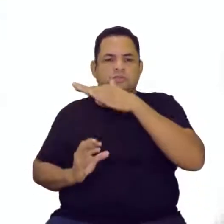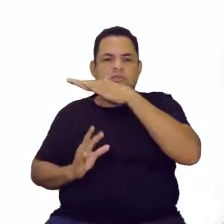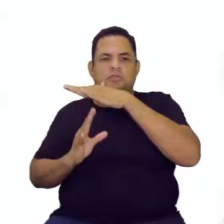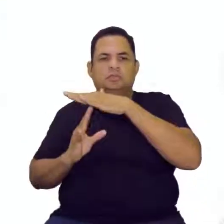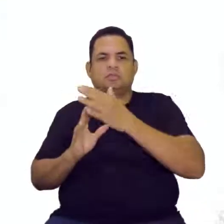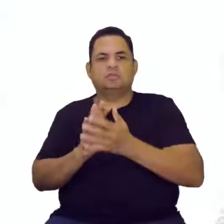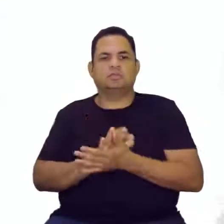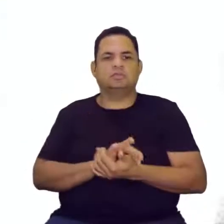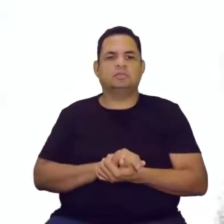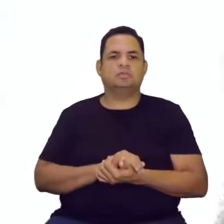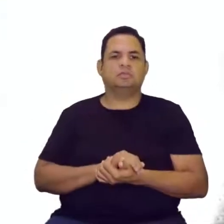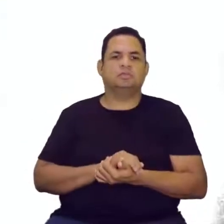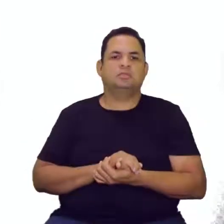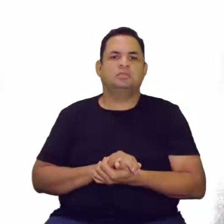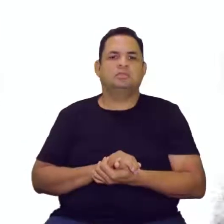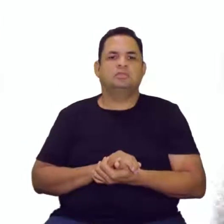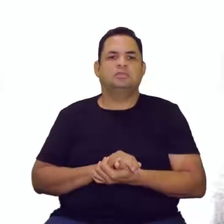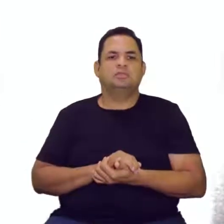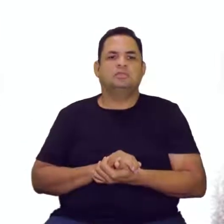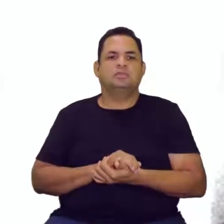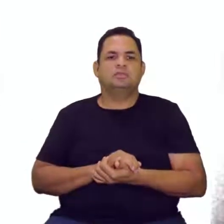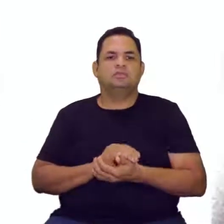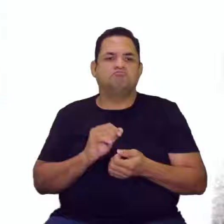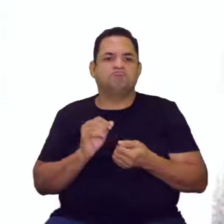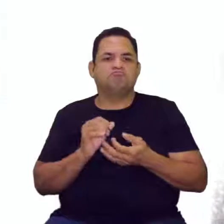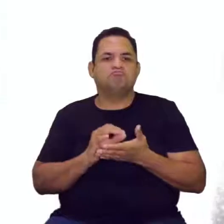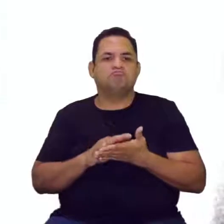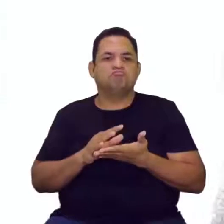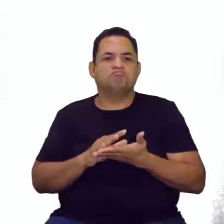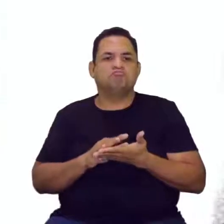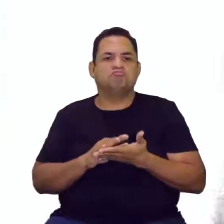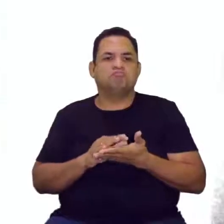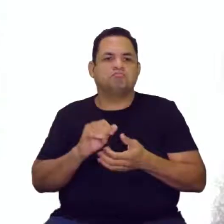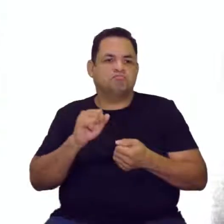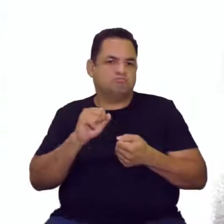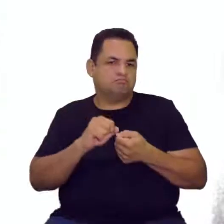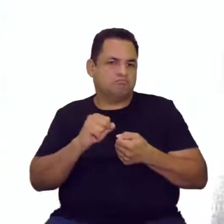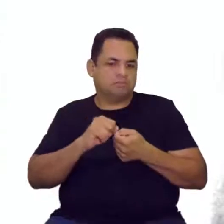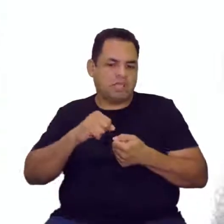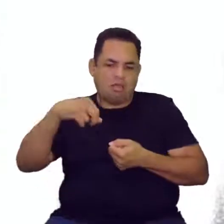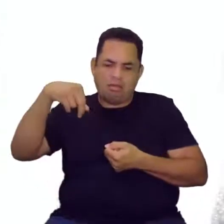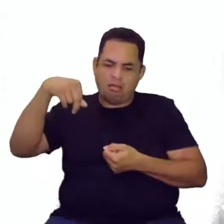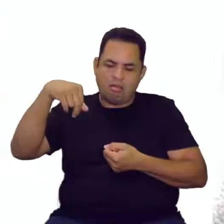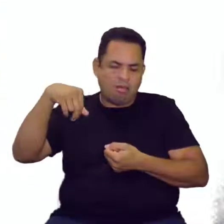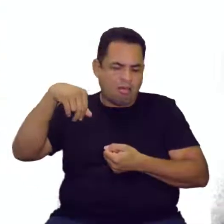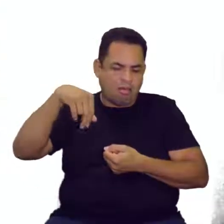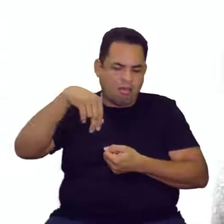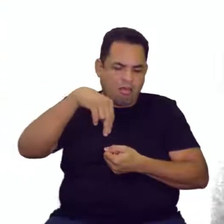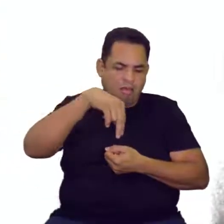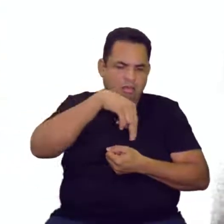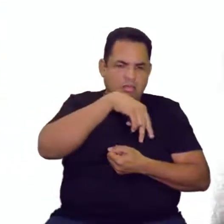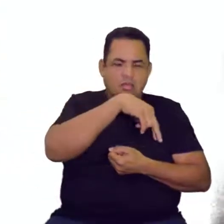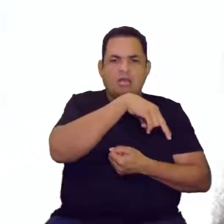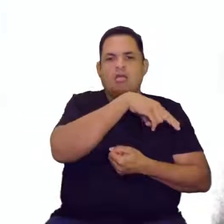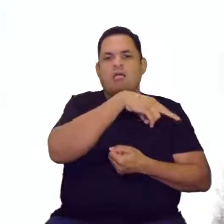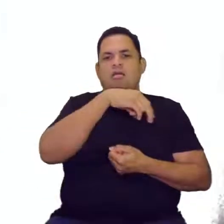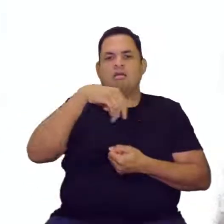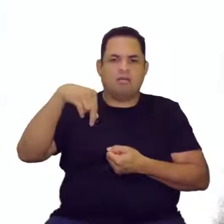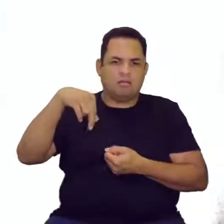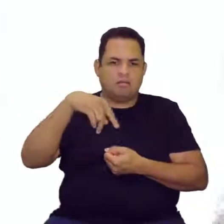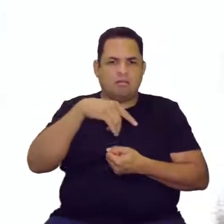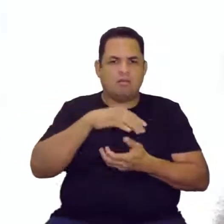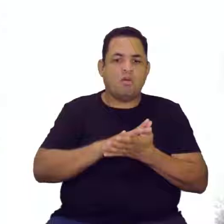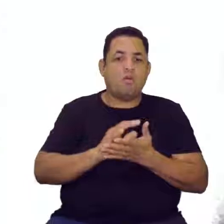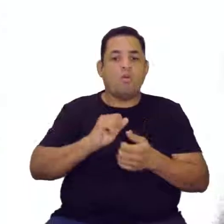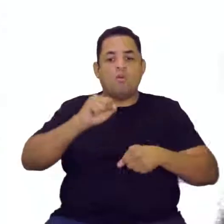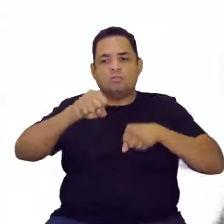elas: realizar pequenos trajetos a pé ou de bicicleta. Ai, professora, mas eu